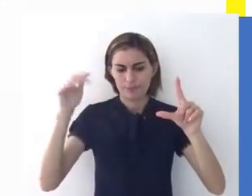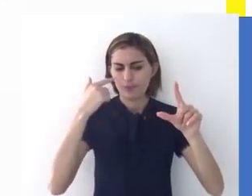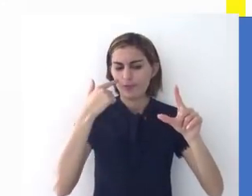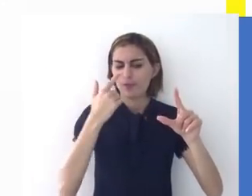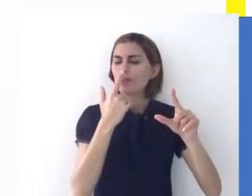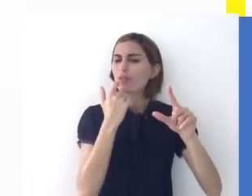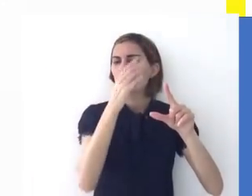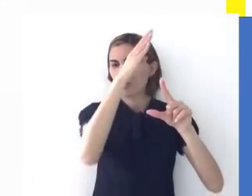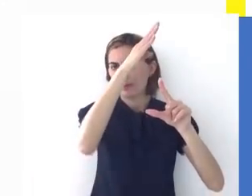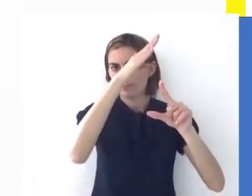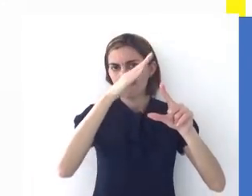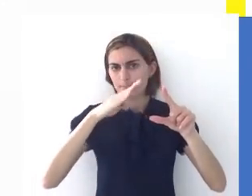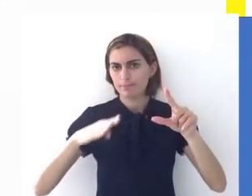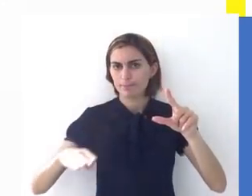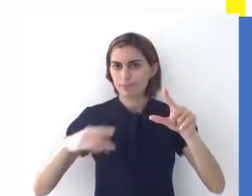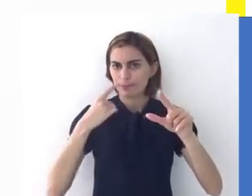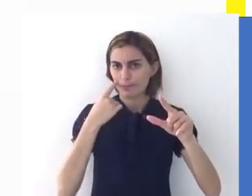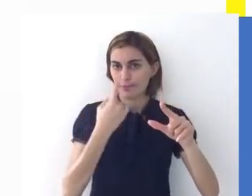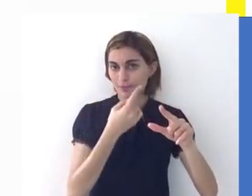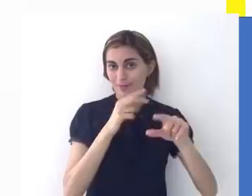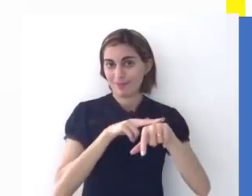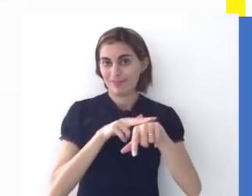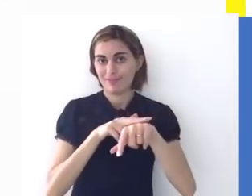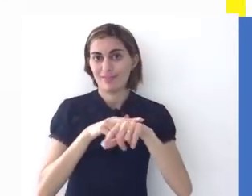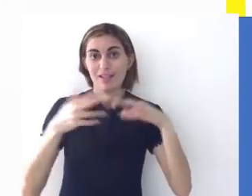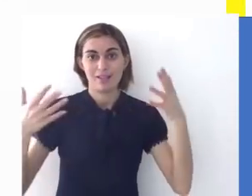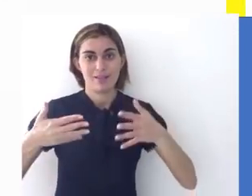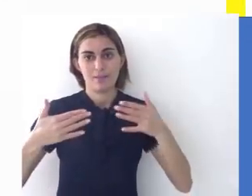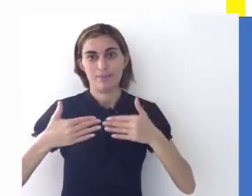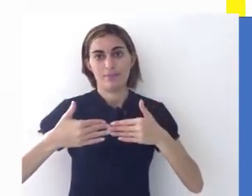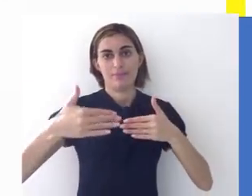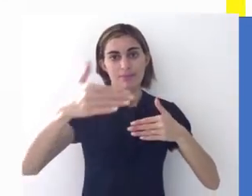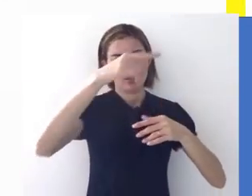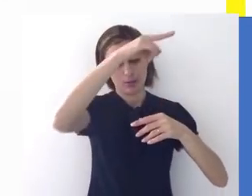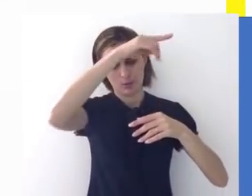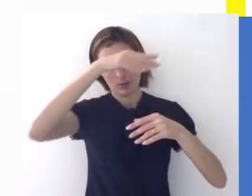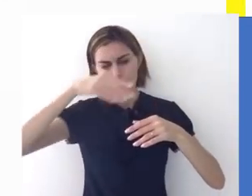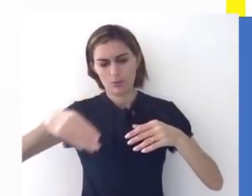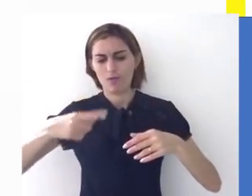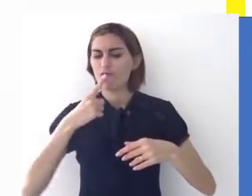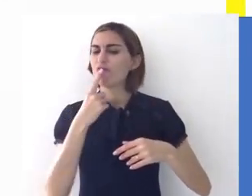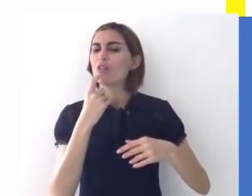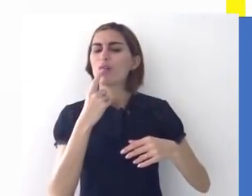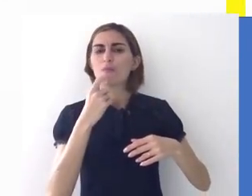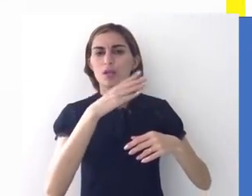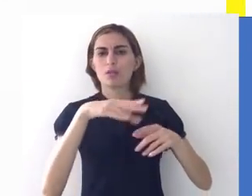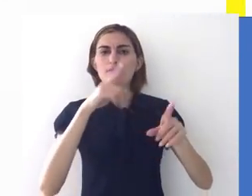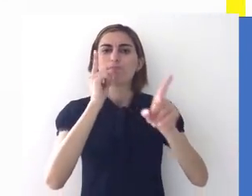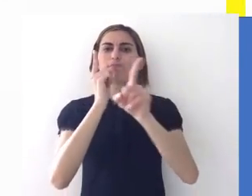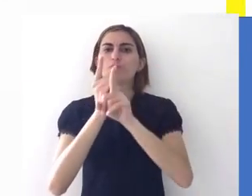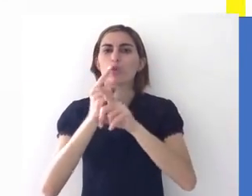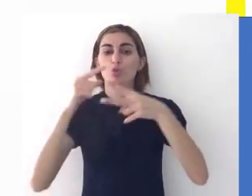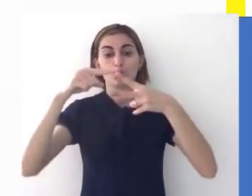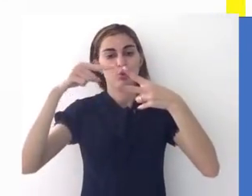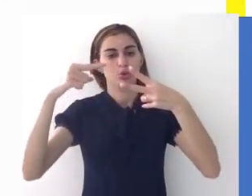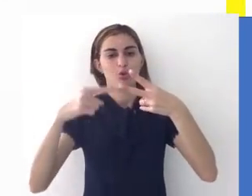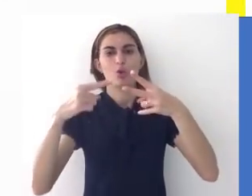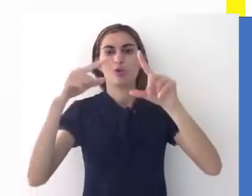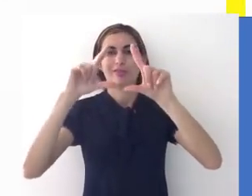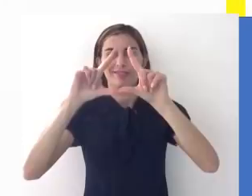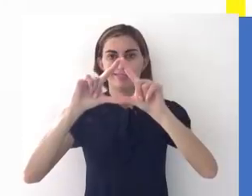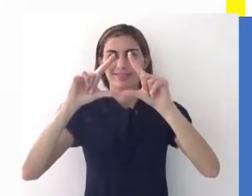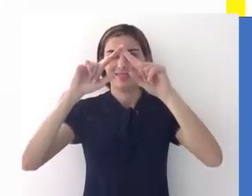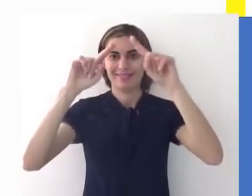já tracei a diagonal aí vermelha no nosso paralelogramo verde. E a partir dessa diagonal vermelha, a